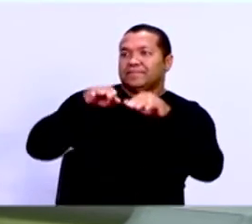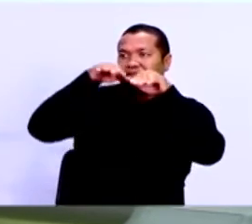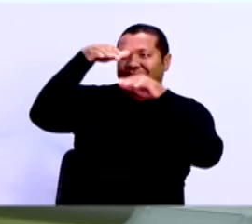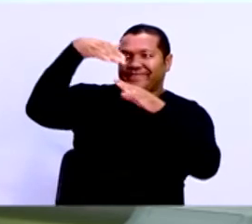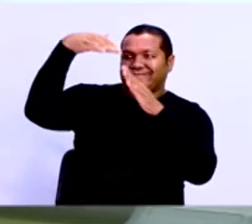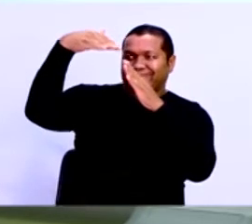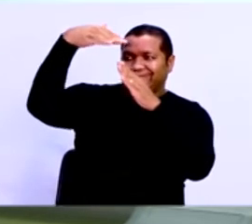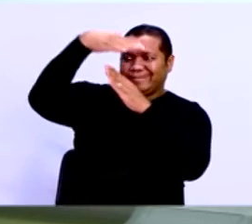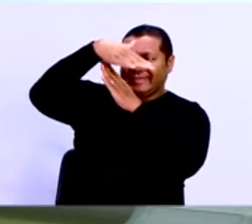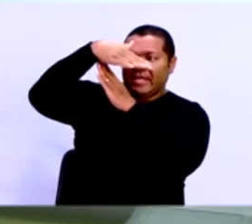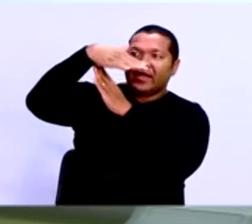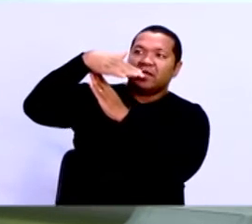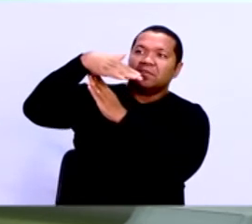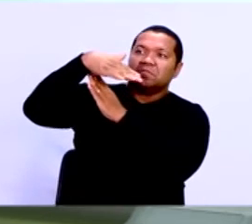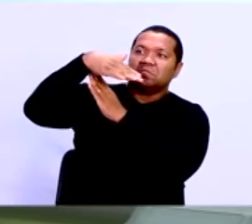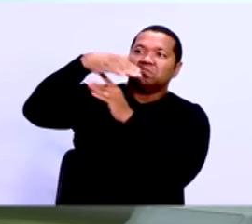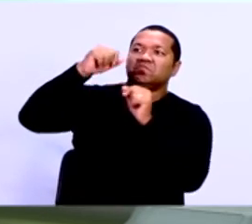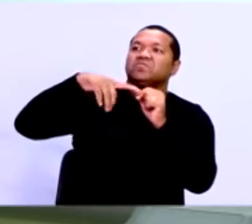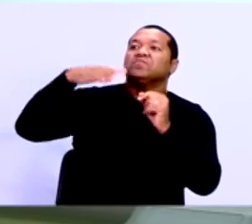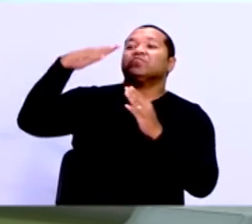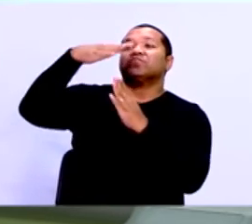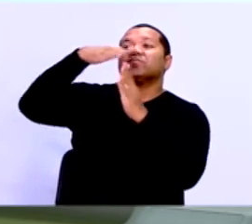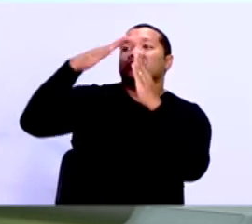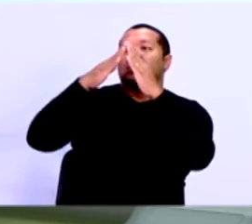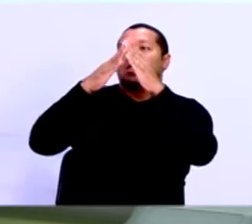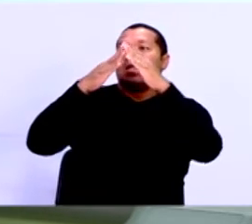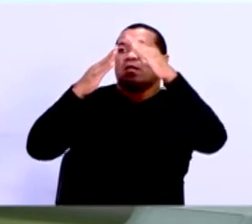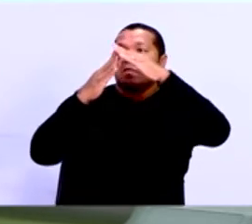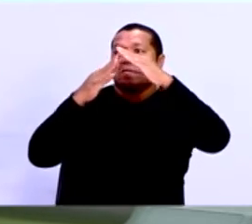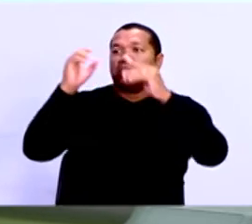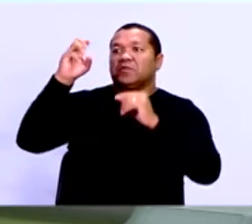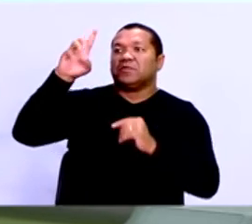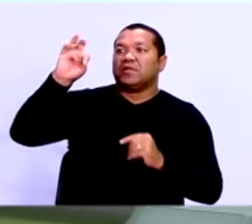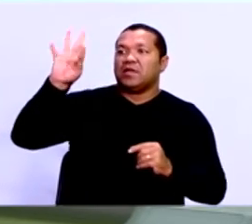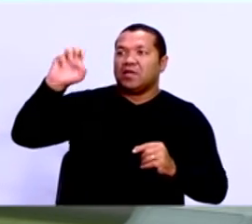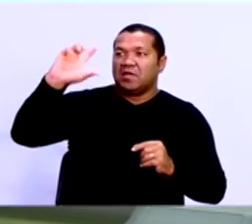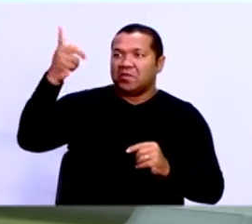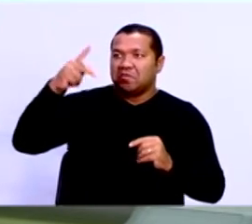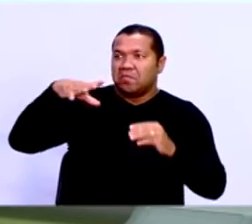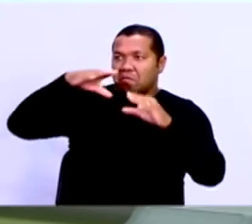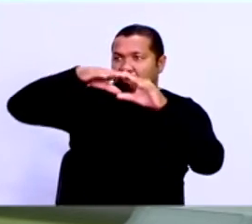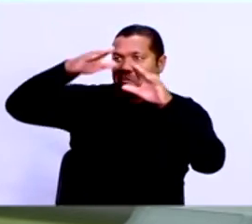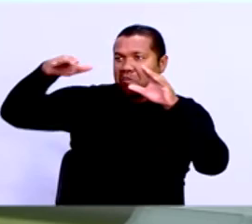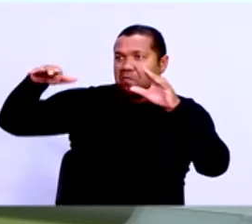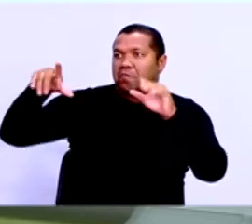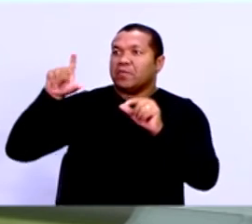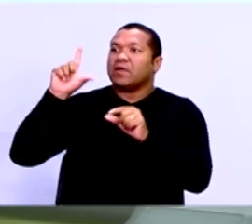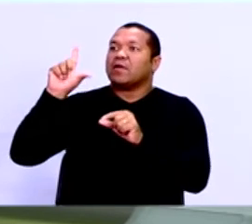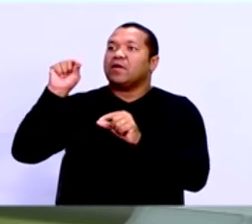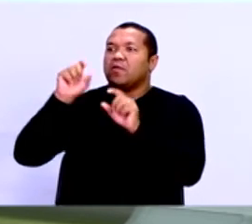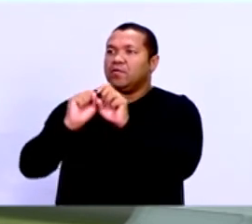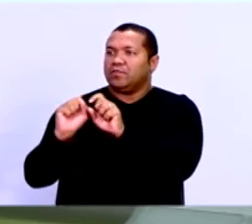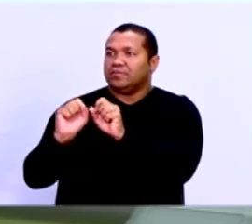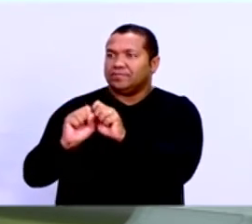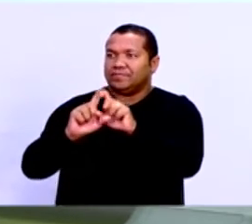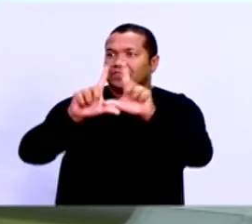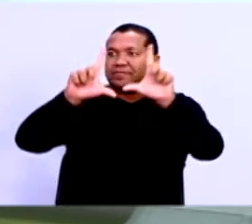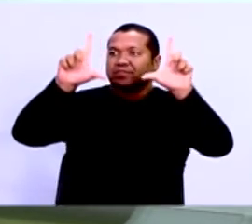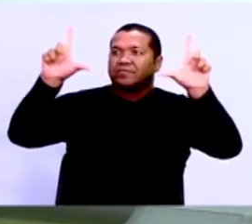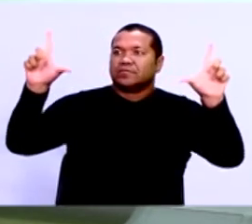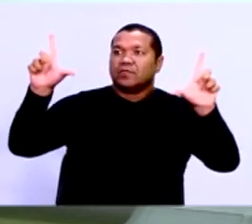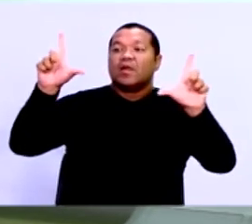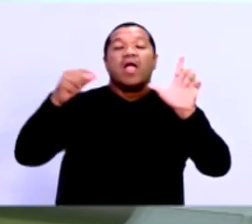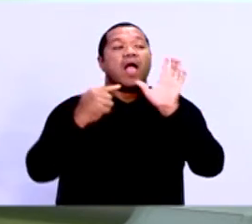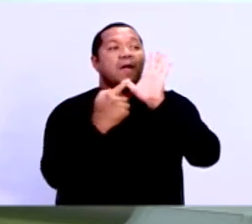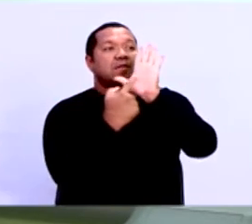do meu cliente de material de construção ele clica na telha e tem que abrir uma outra página certo para especificar